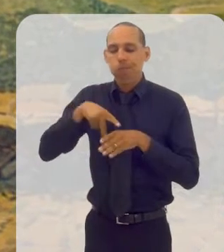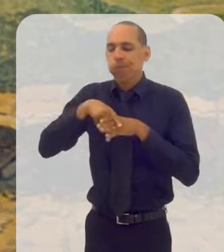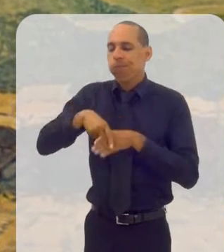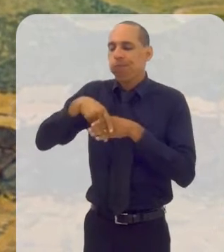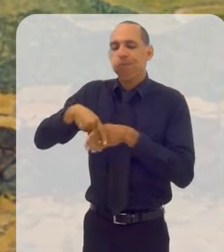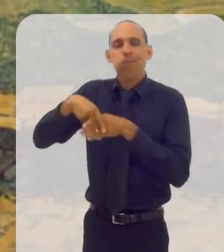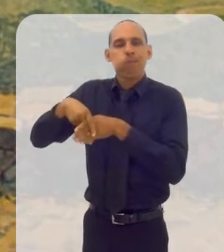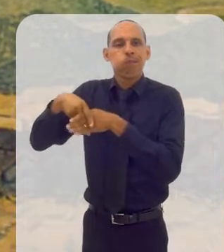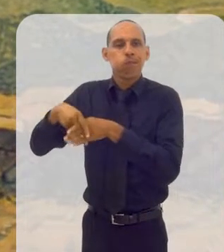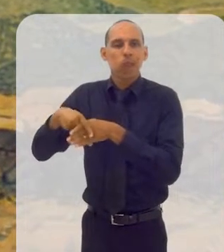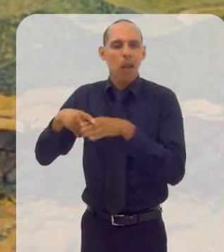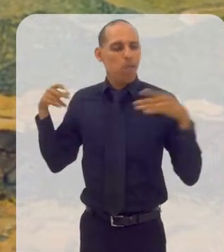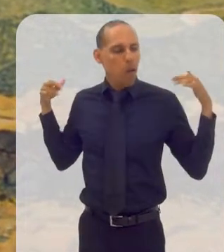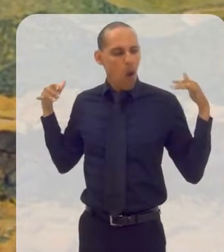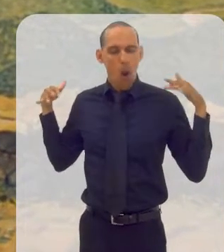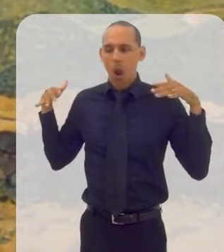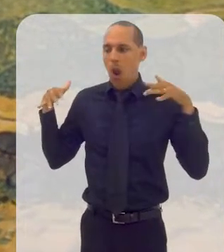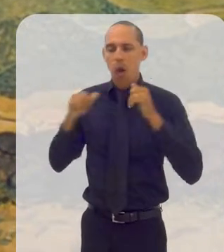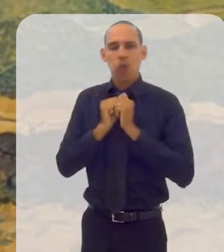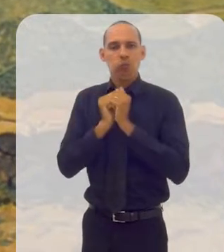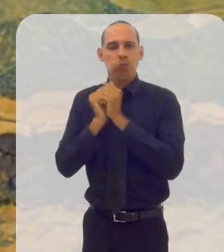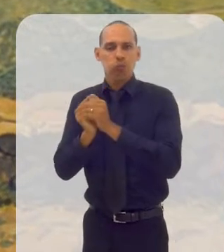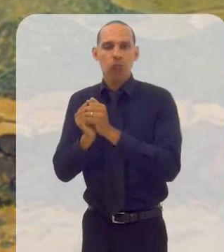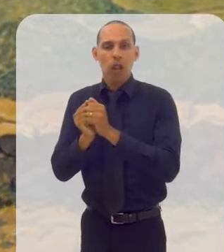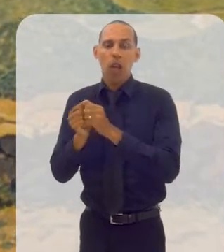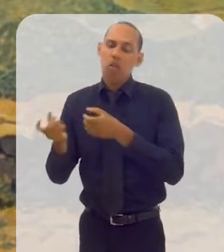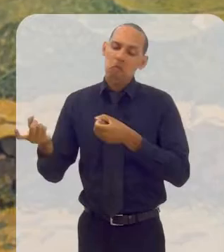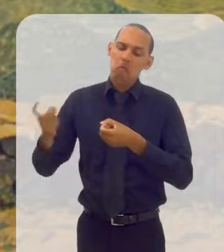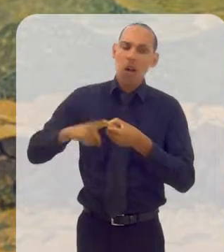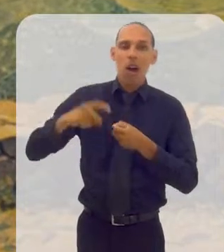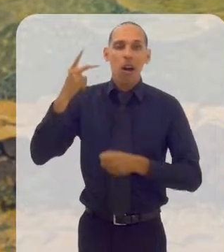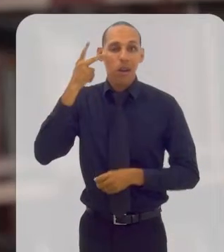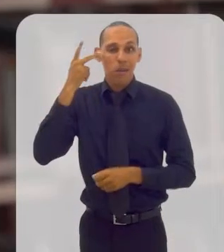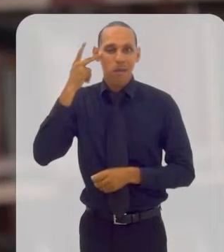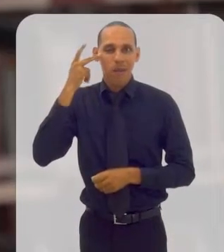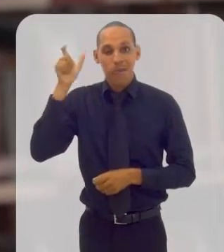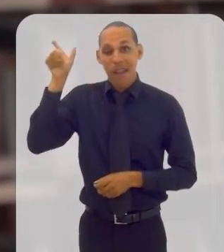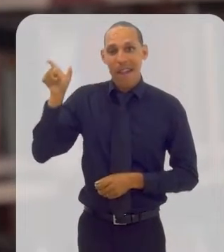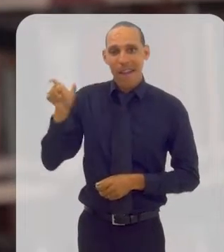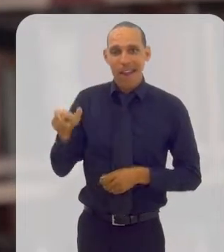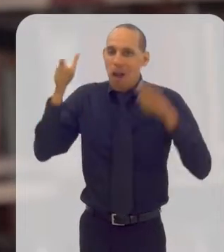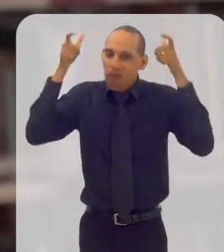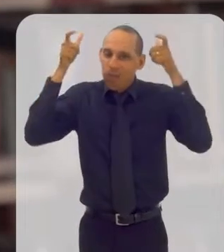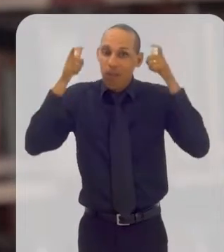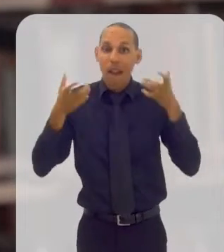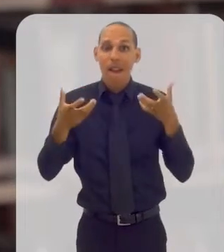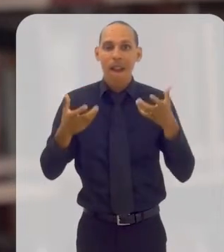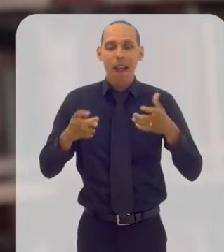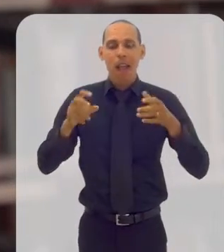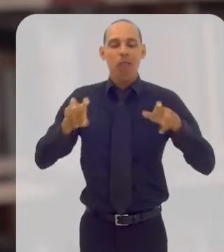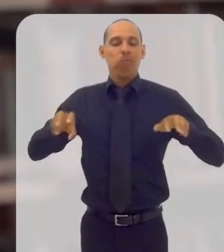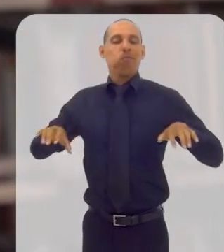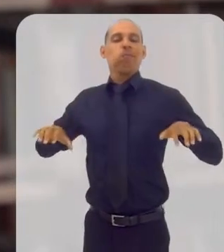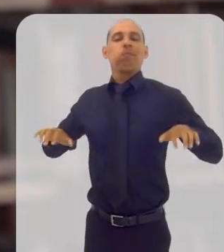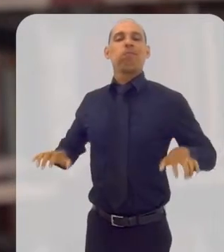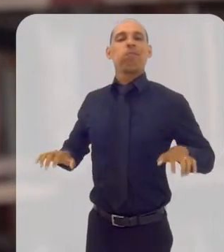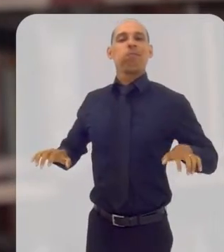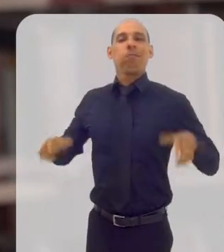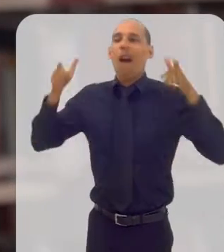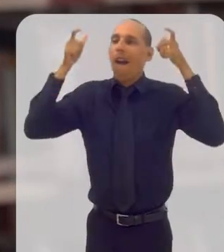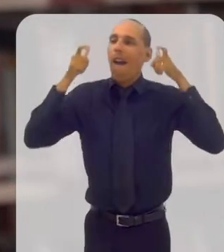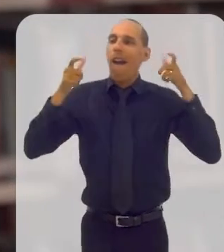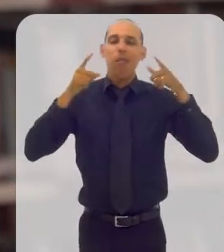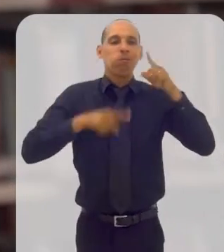numa mula e acompanhado de dezenas de pessoas. Depois, retornou a São Paulo. O príncipe regente almejava o trono mais do que tudo